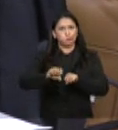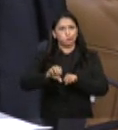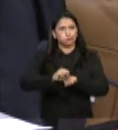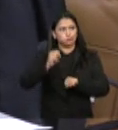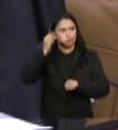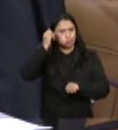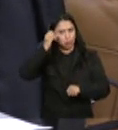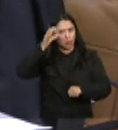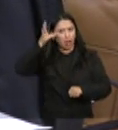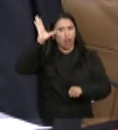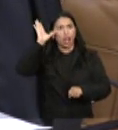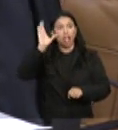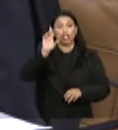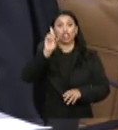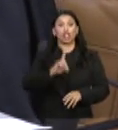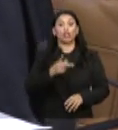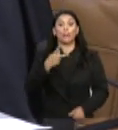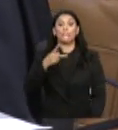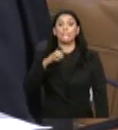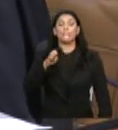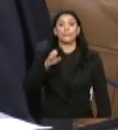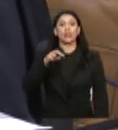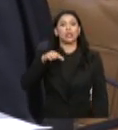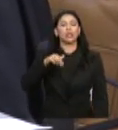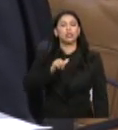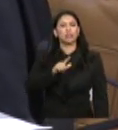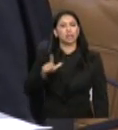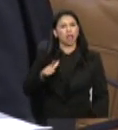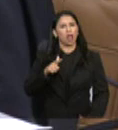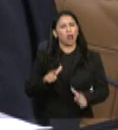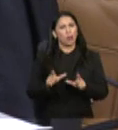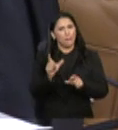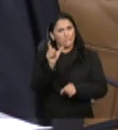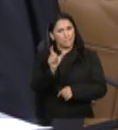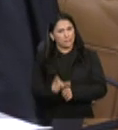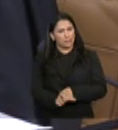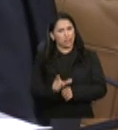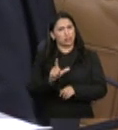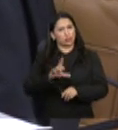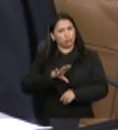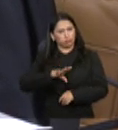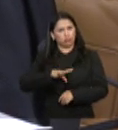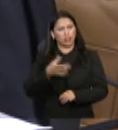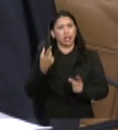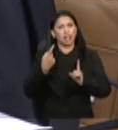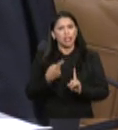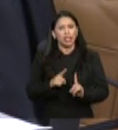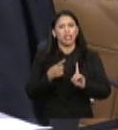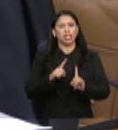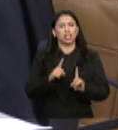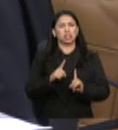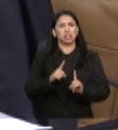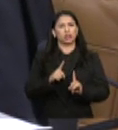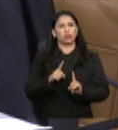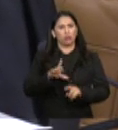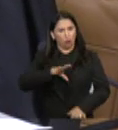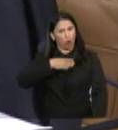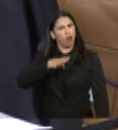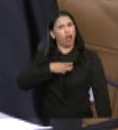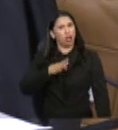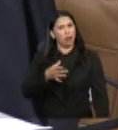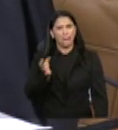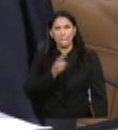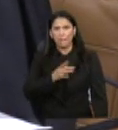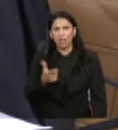no direito penal pessoa desabrida crítico cultivava em trepidez E